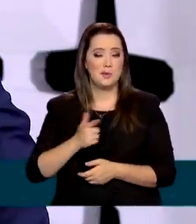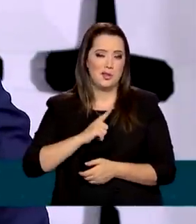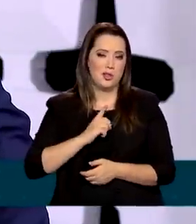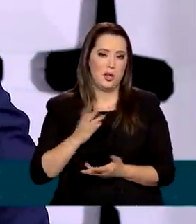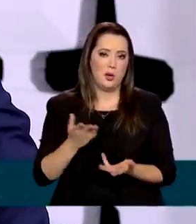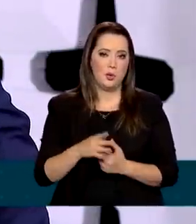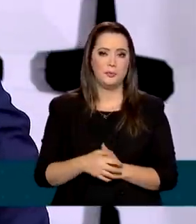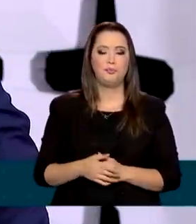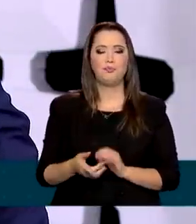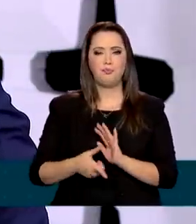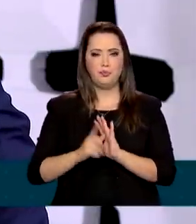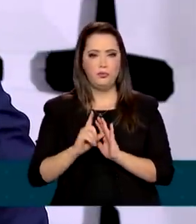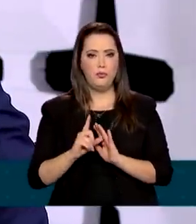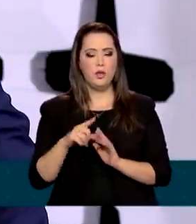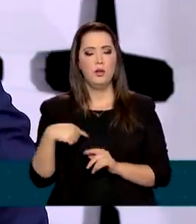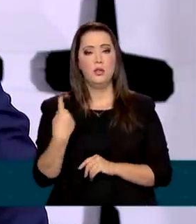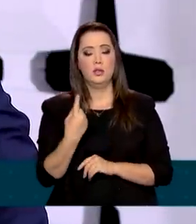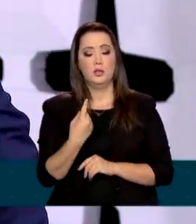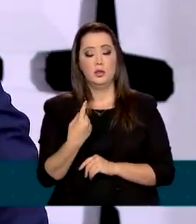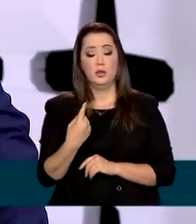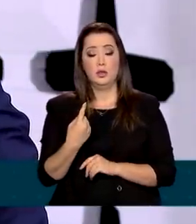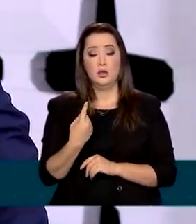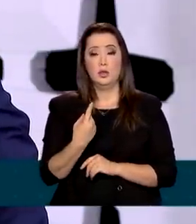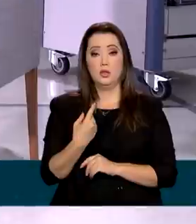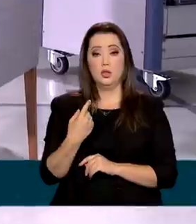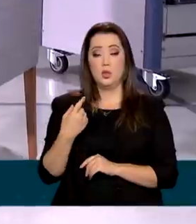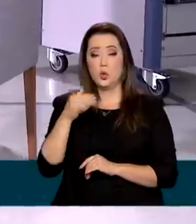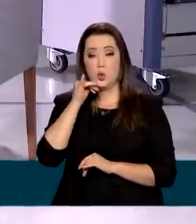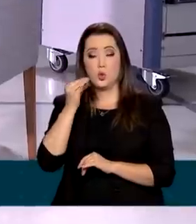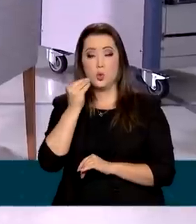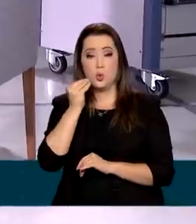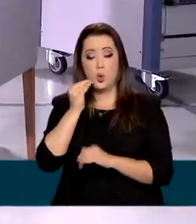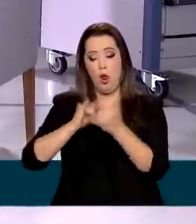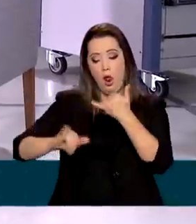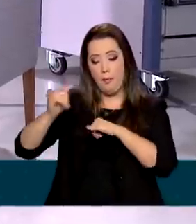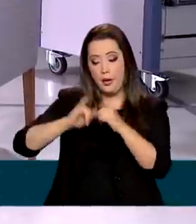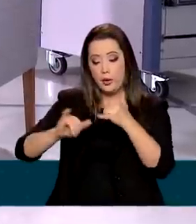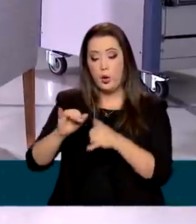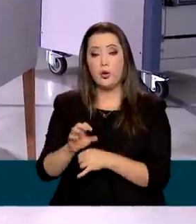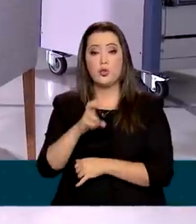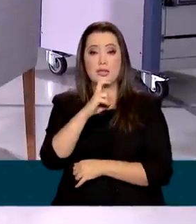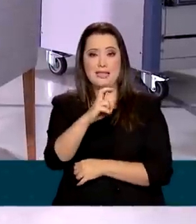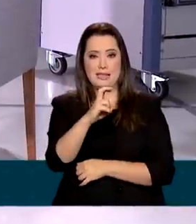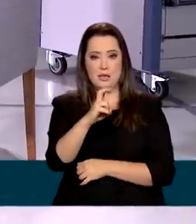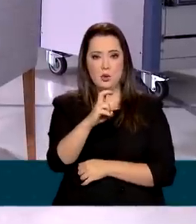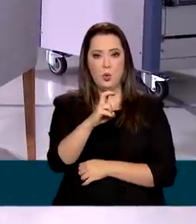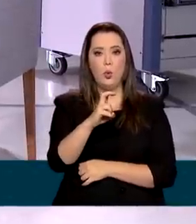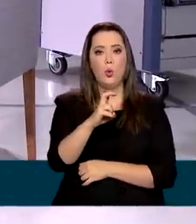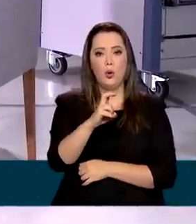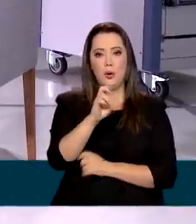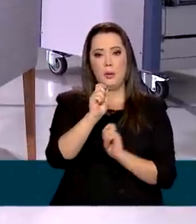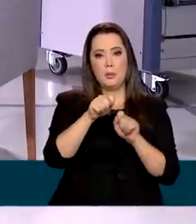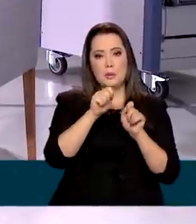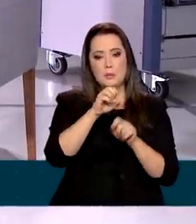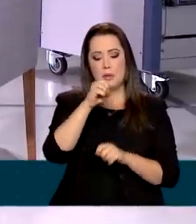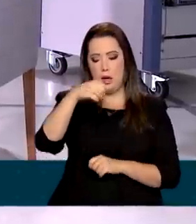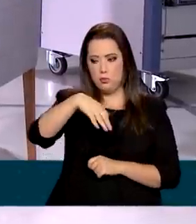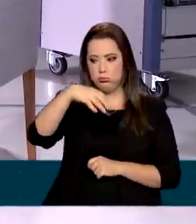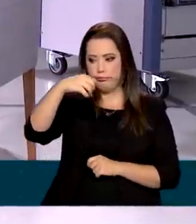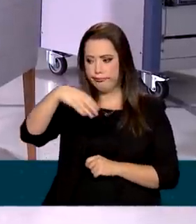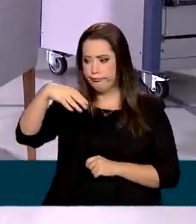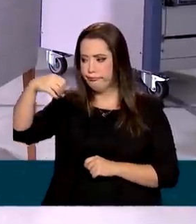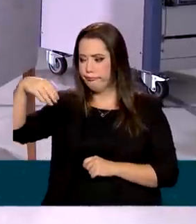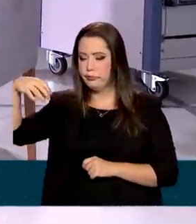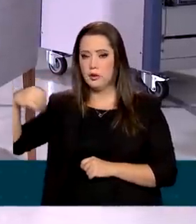pegamos, ele tinha uma linha acesa, nós acendemos mais cinco linhas e agora, no ano que vem, de novo, com a entrada do FNDCT, a